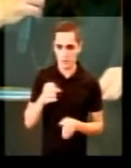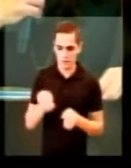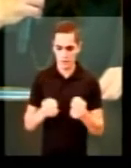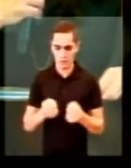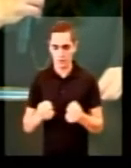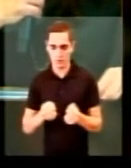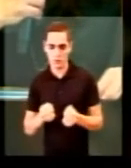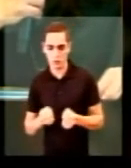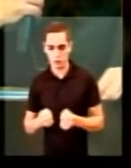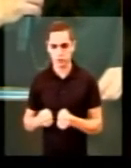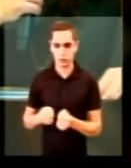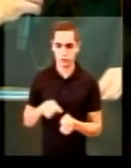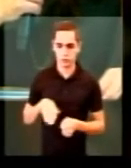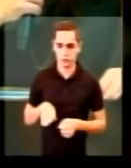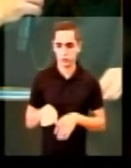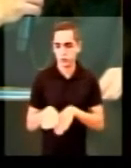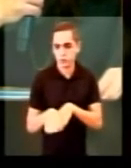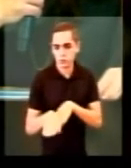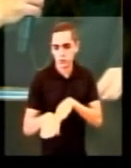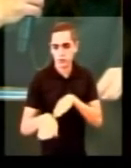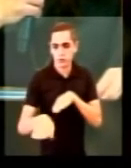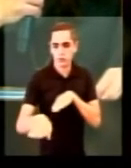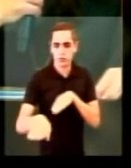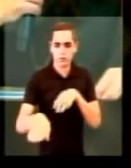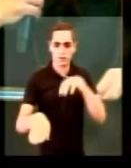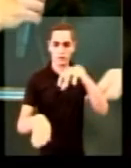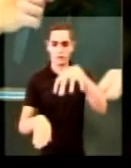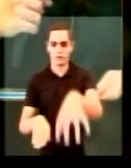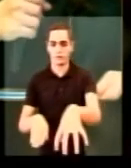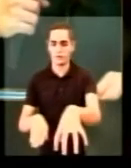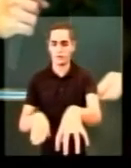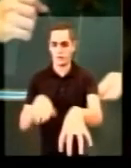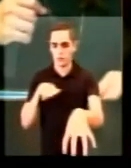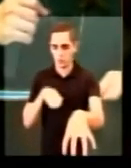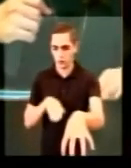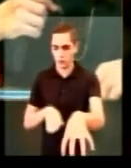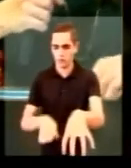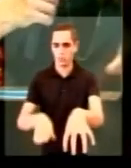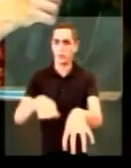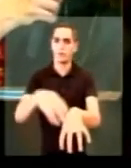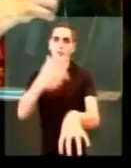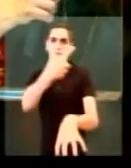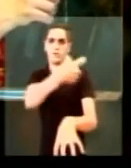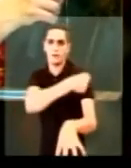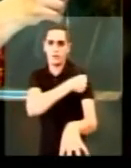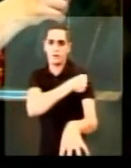que é o recinto de exposição, que tem uma estrutura adequada para absorver